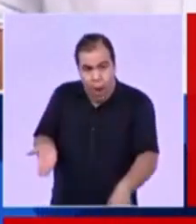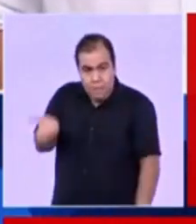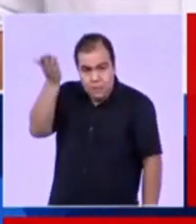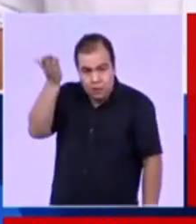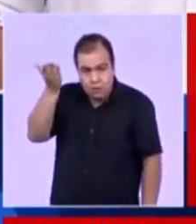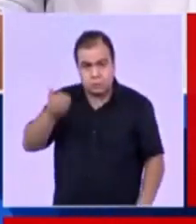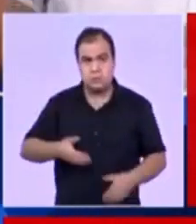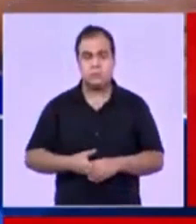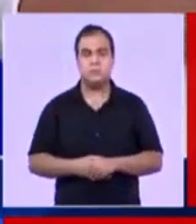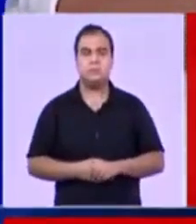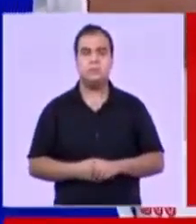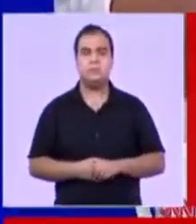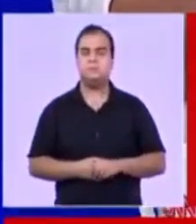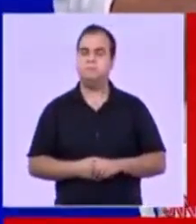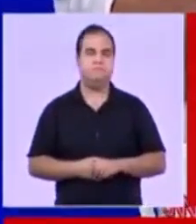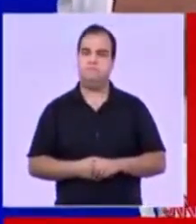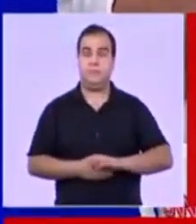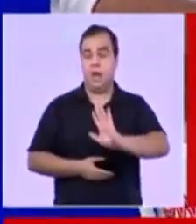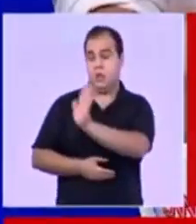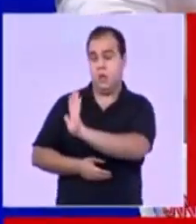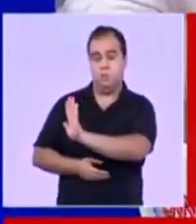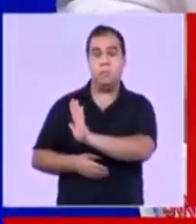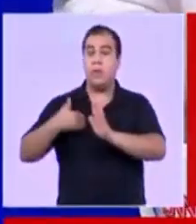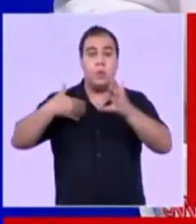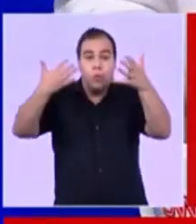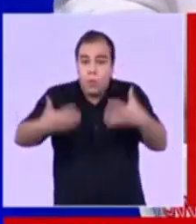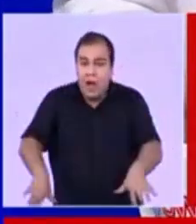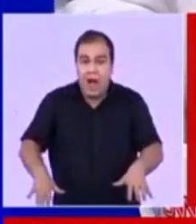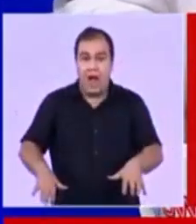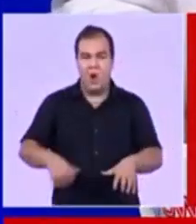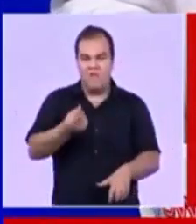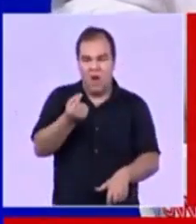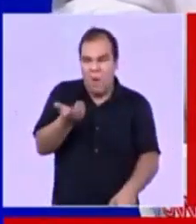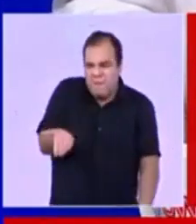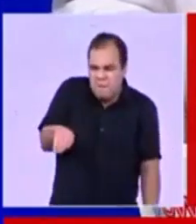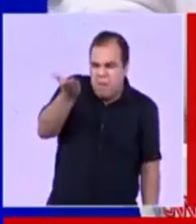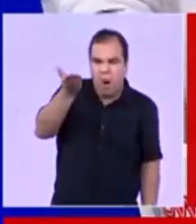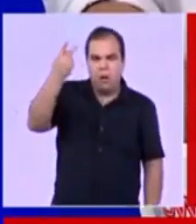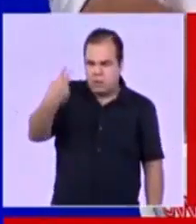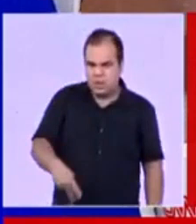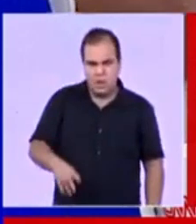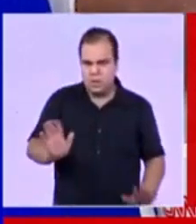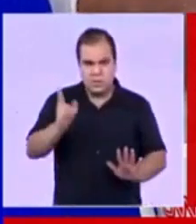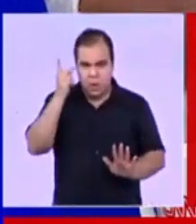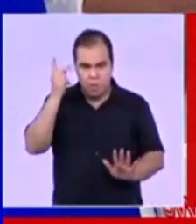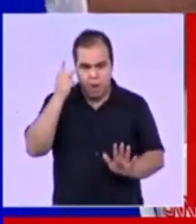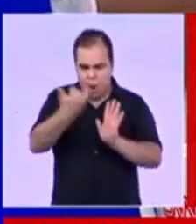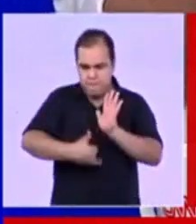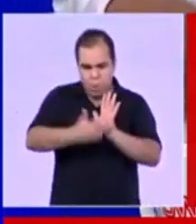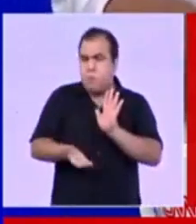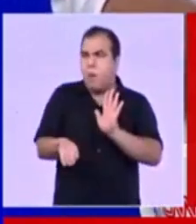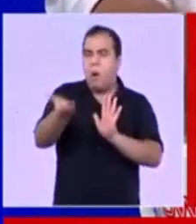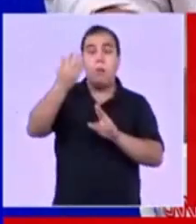olha não Monalisa eu não pretendo fazer um aumento da Carga Tributária na cidade de São Paulo ainda mais